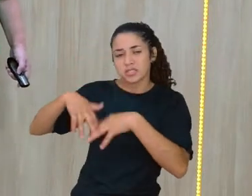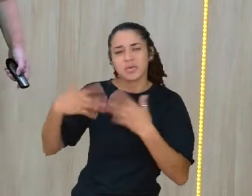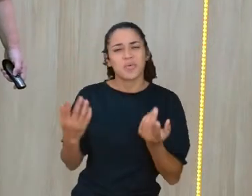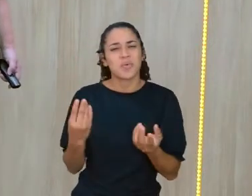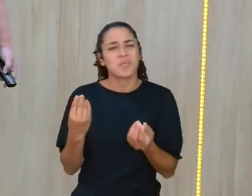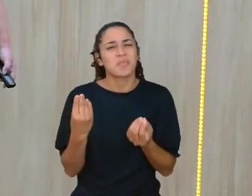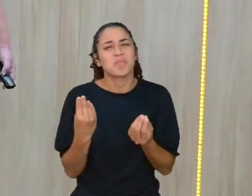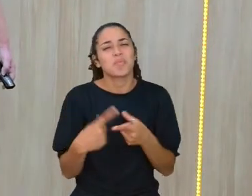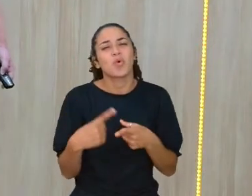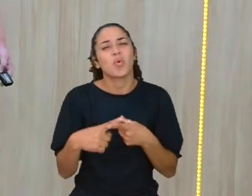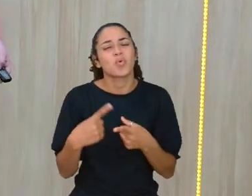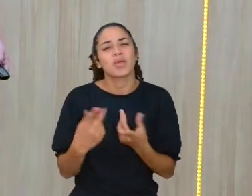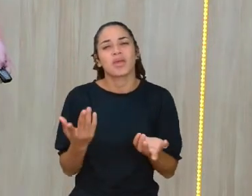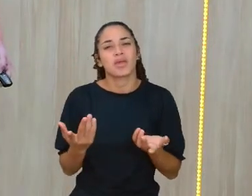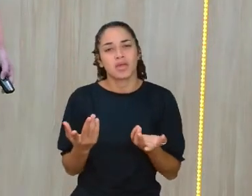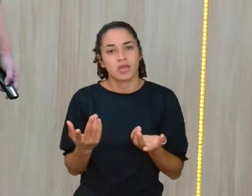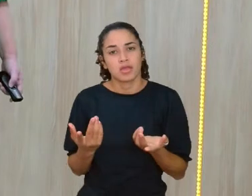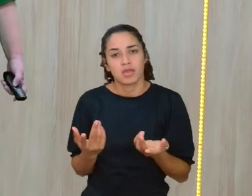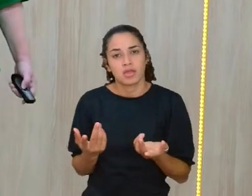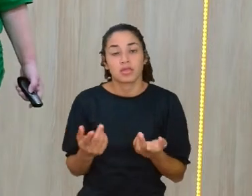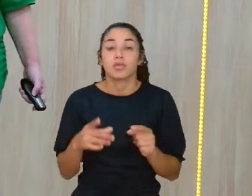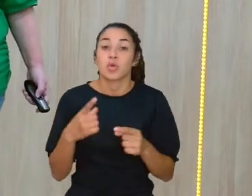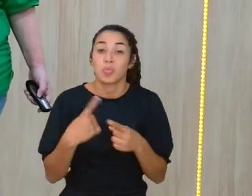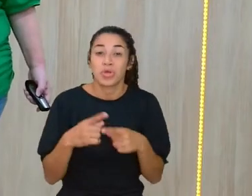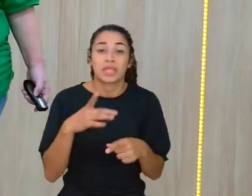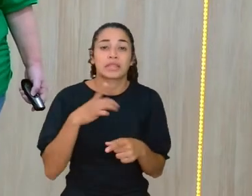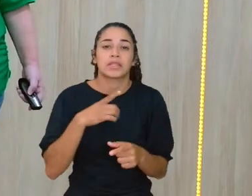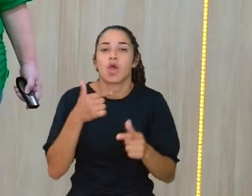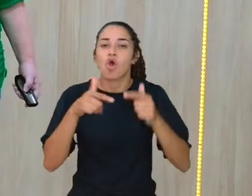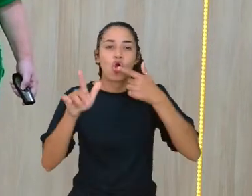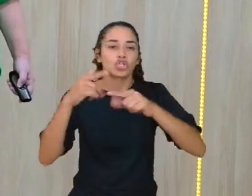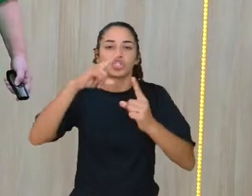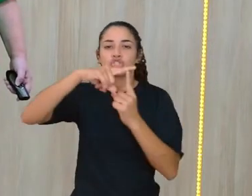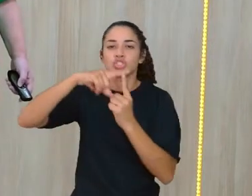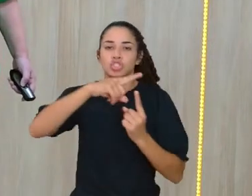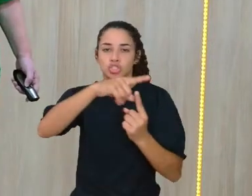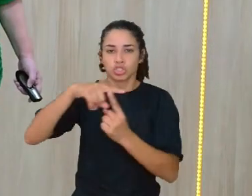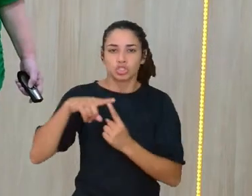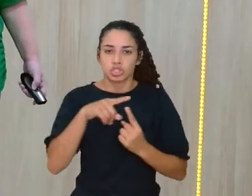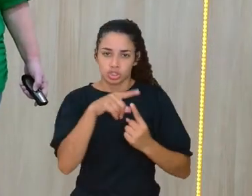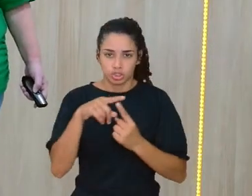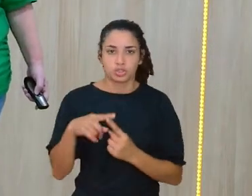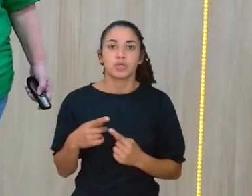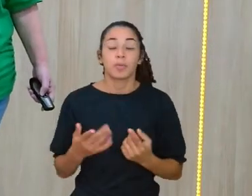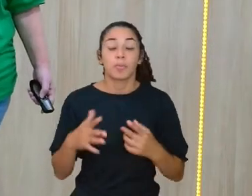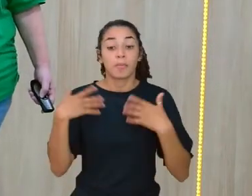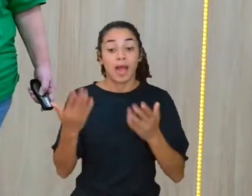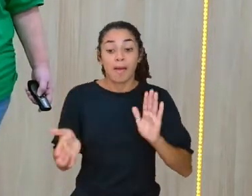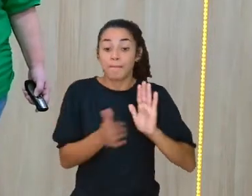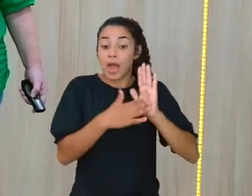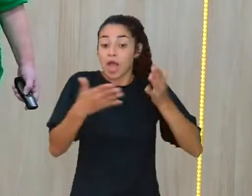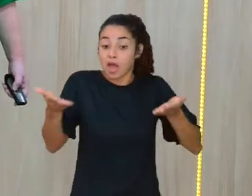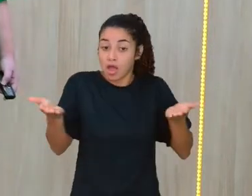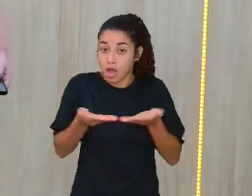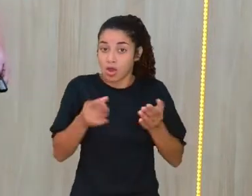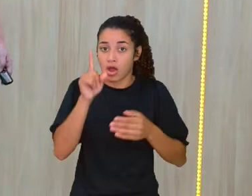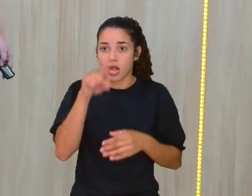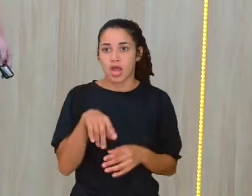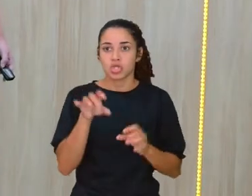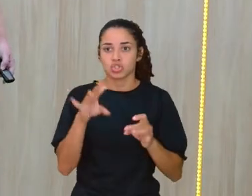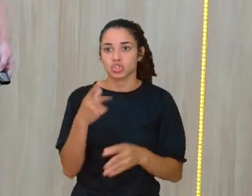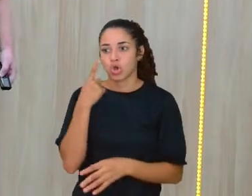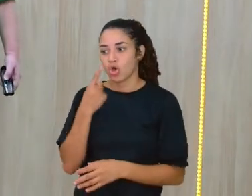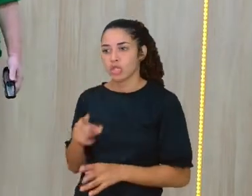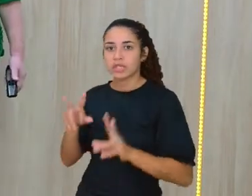chamo só simetria? Porque existem outros tipos de simetria. A proposta agora é apenas a gente